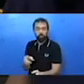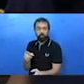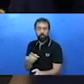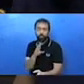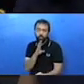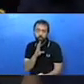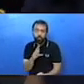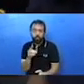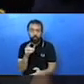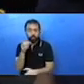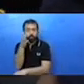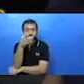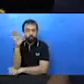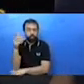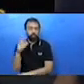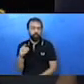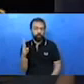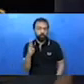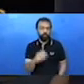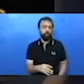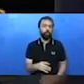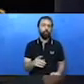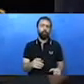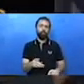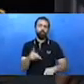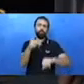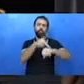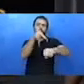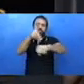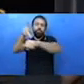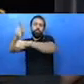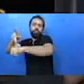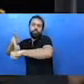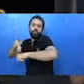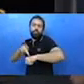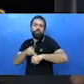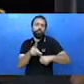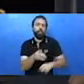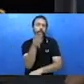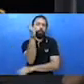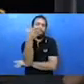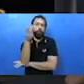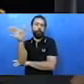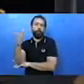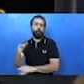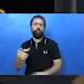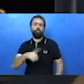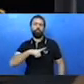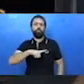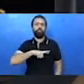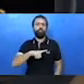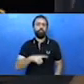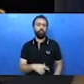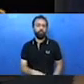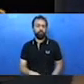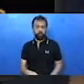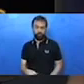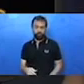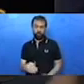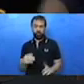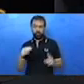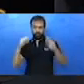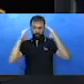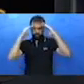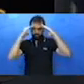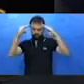países têm uma bandeira que os representa. Ela é um símbolo muito importante e por isso deve ser